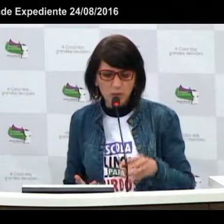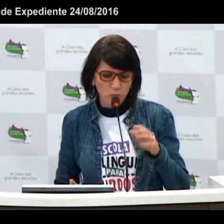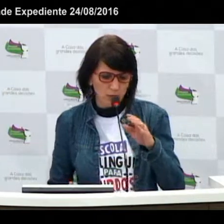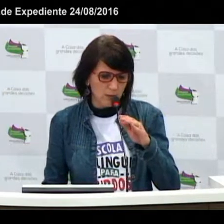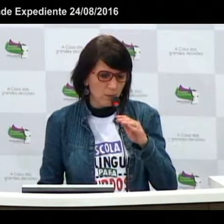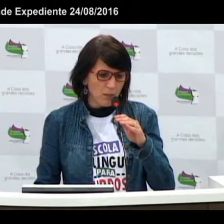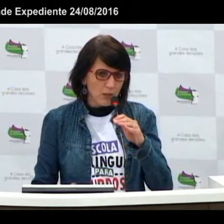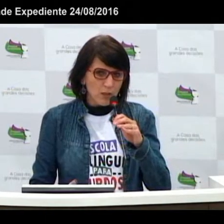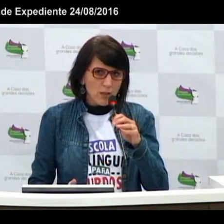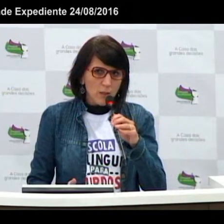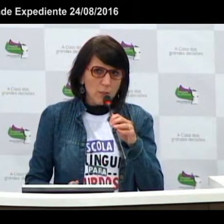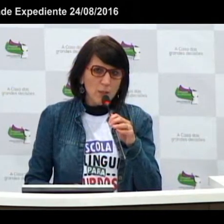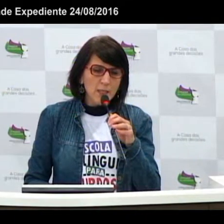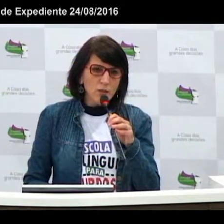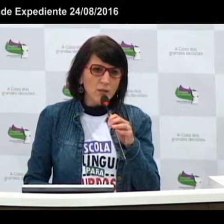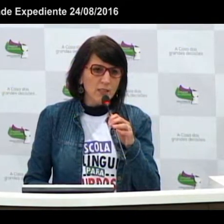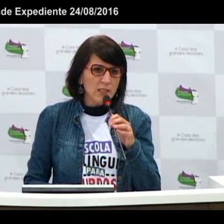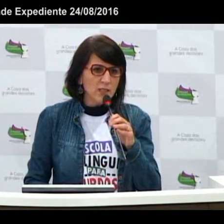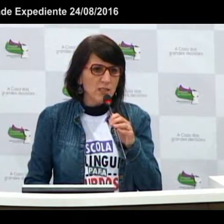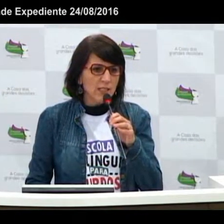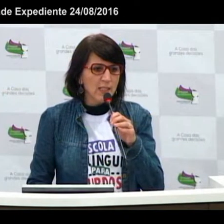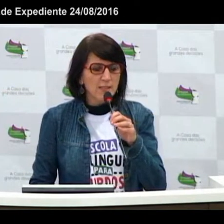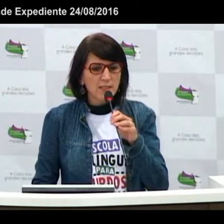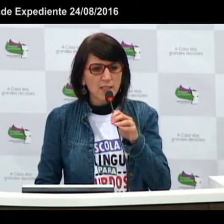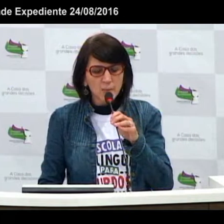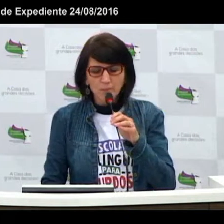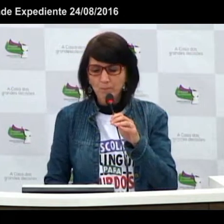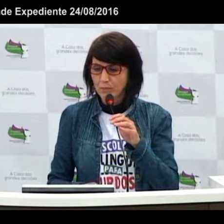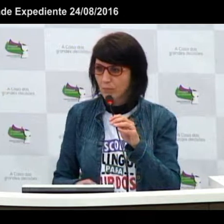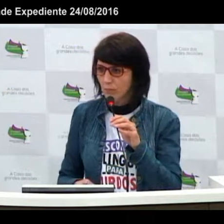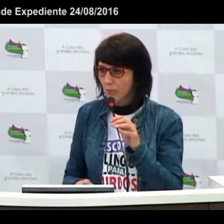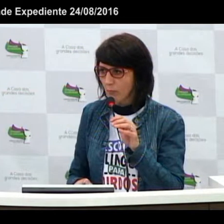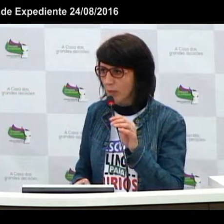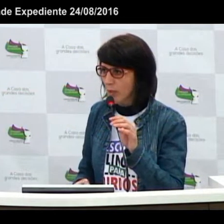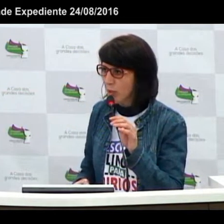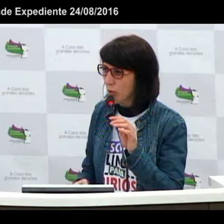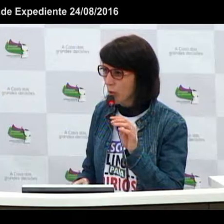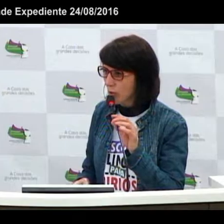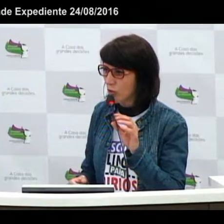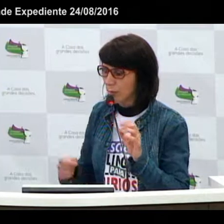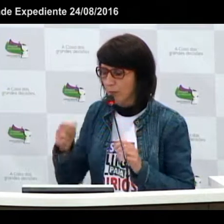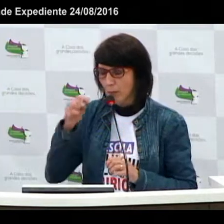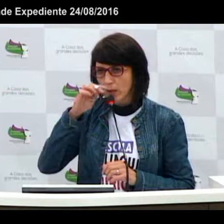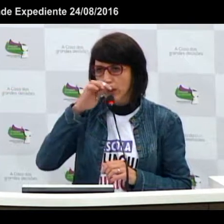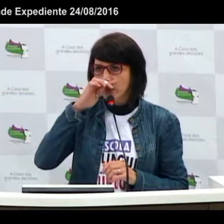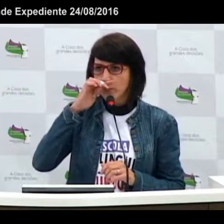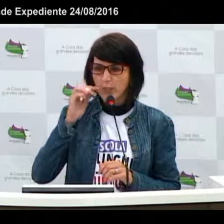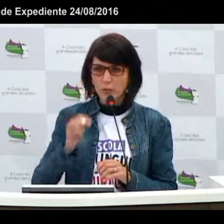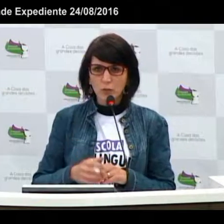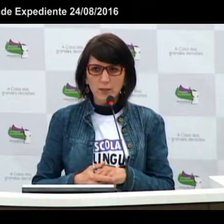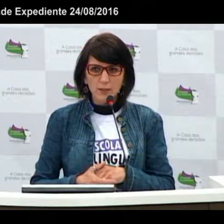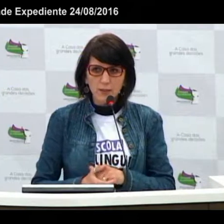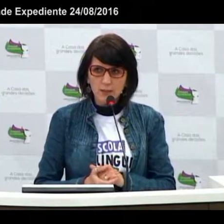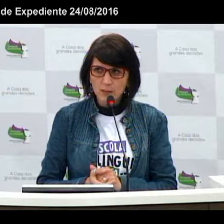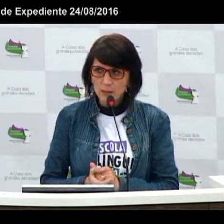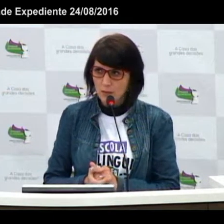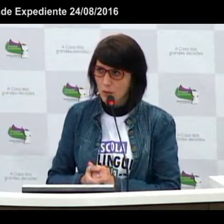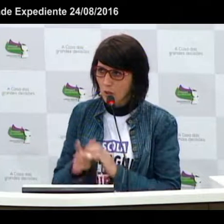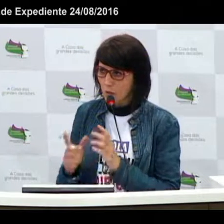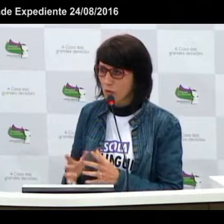Marto Fatucci. Primeiro, eu gostaria de esclarecer que hoje,